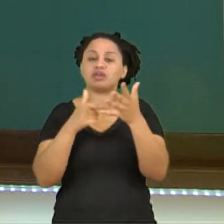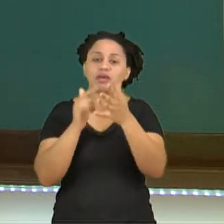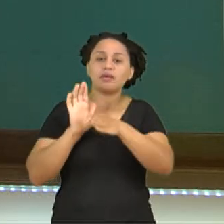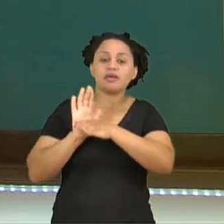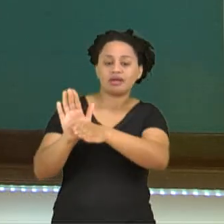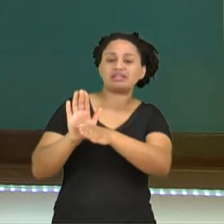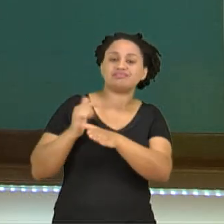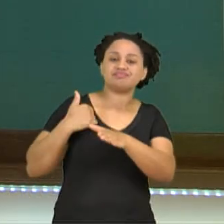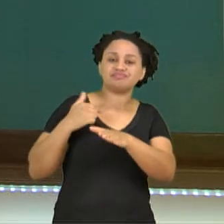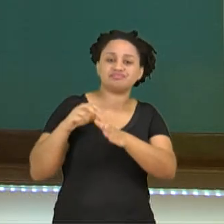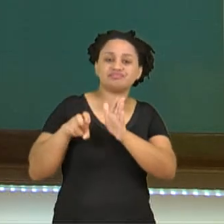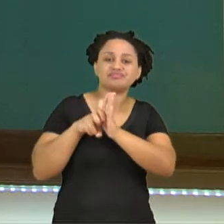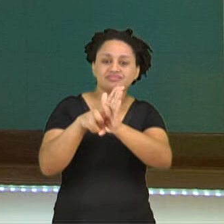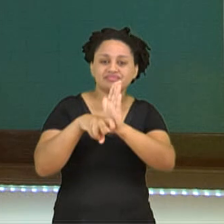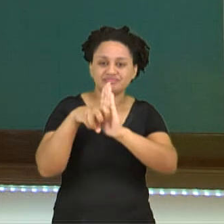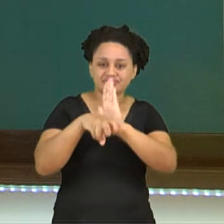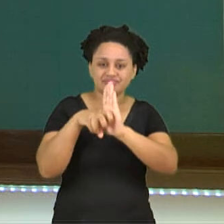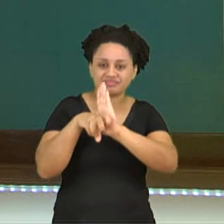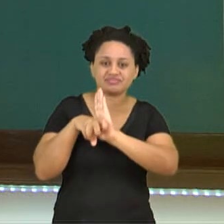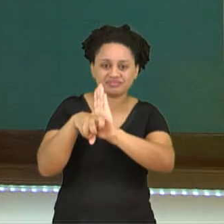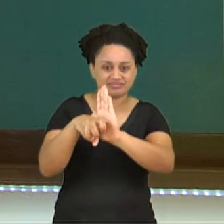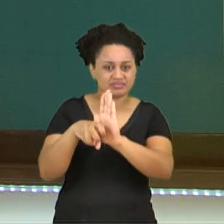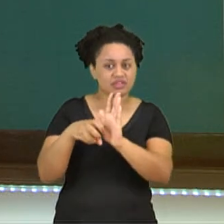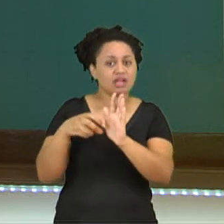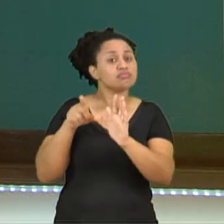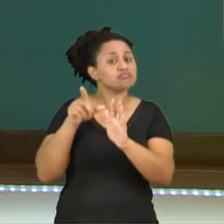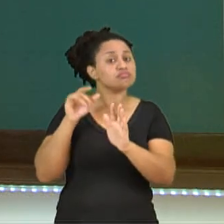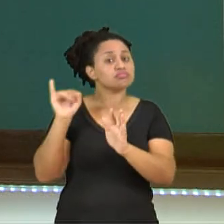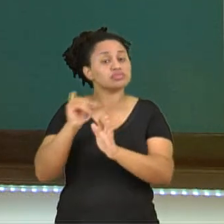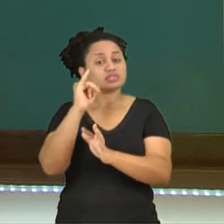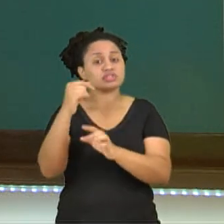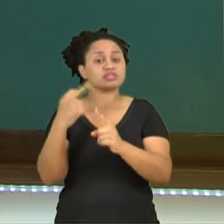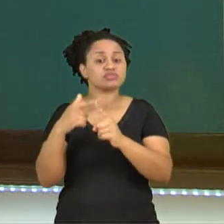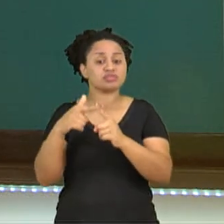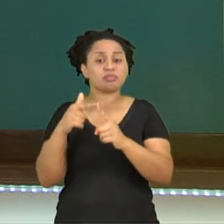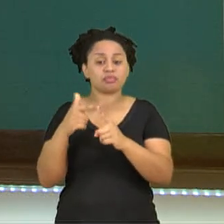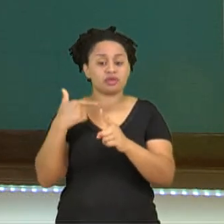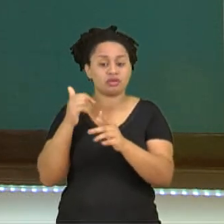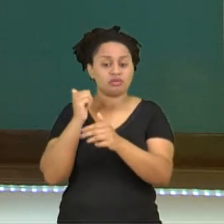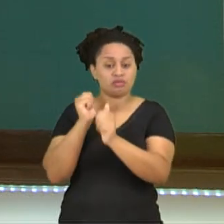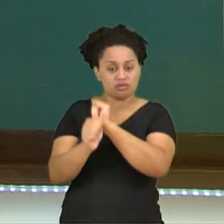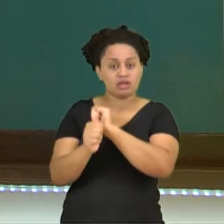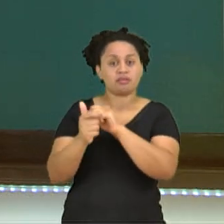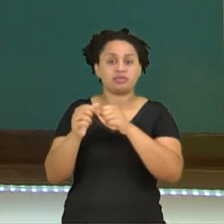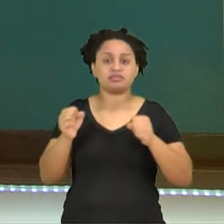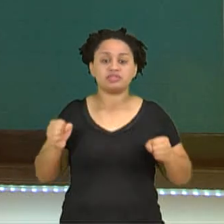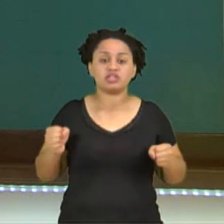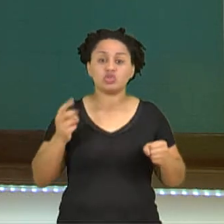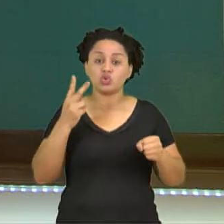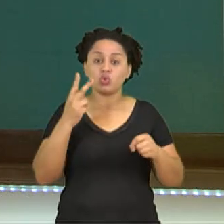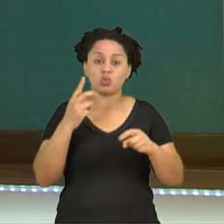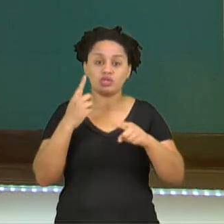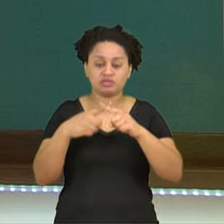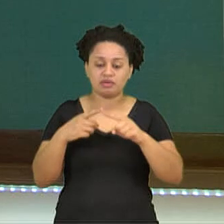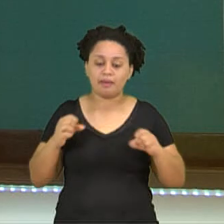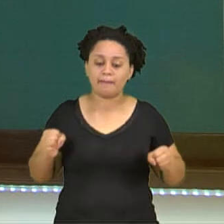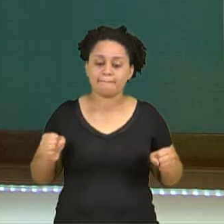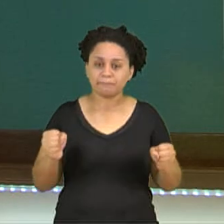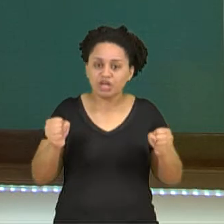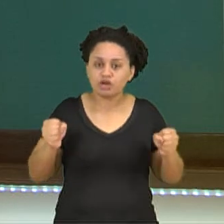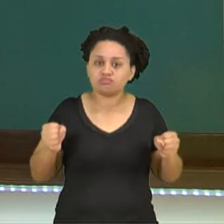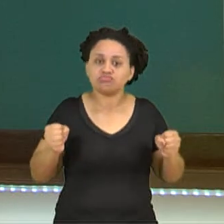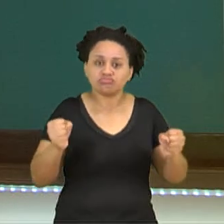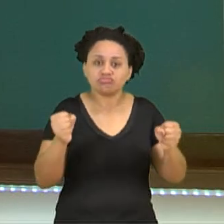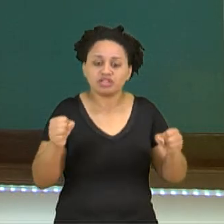cadeira. Ele é muito importante, porque o atleta ele vai ter que empurrar duas vezes, quando está com a